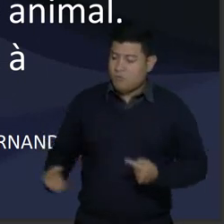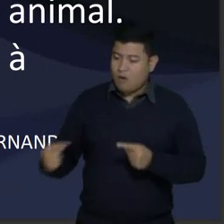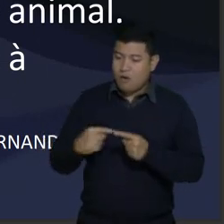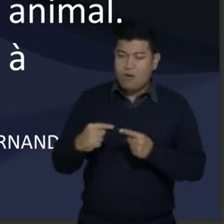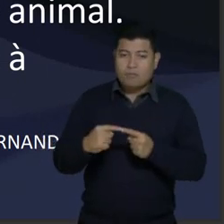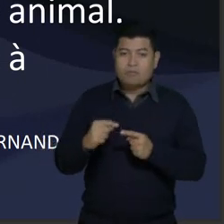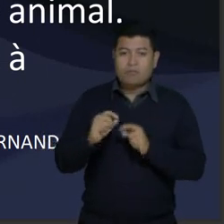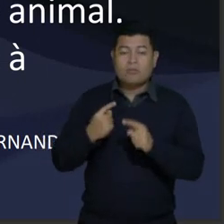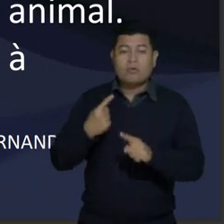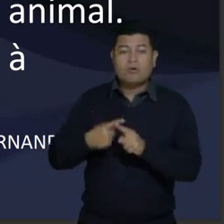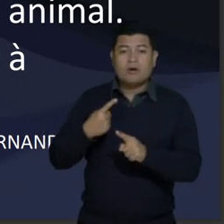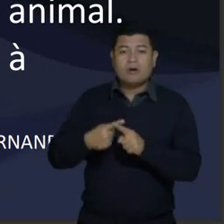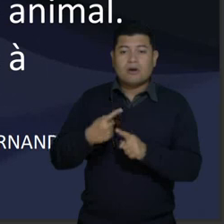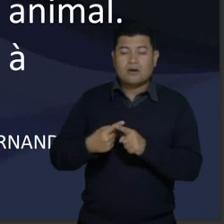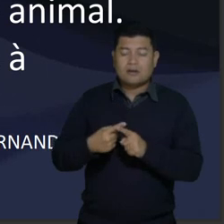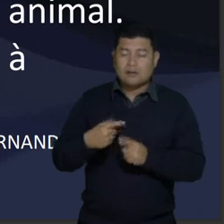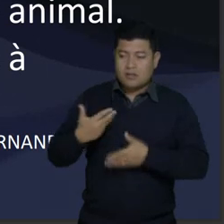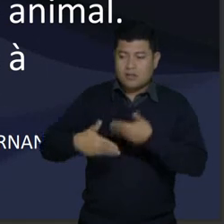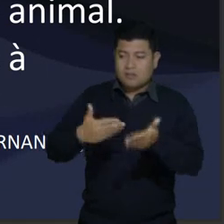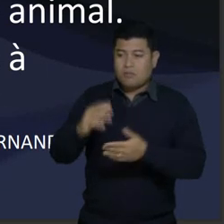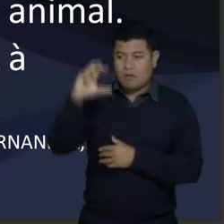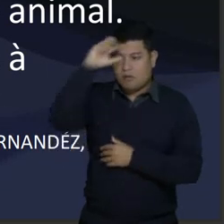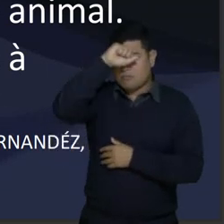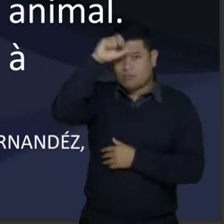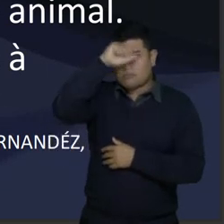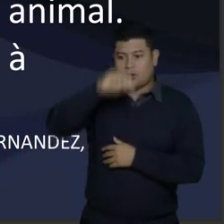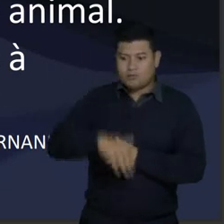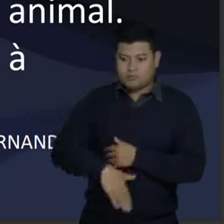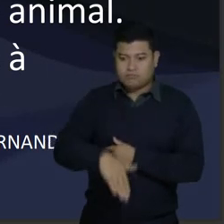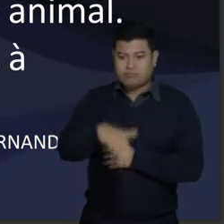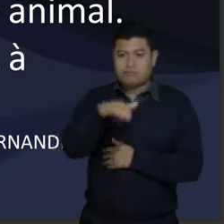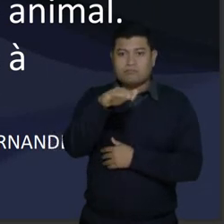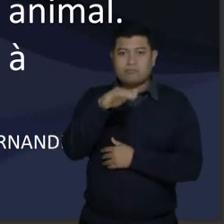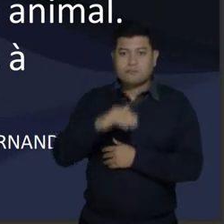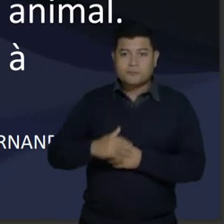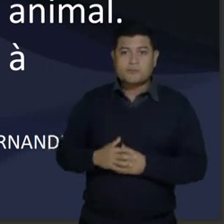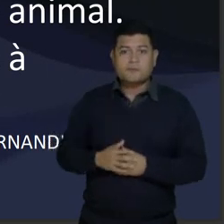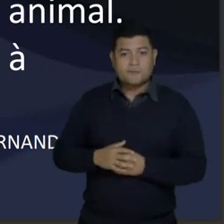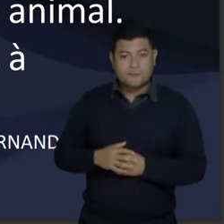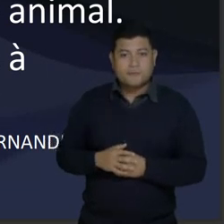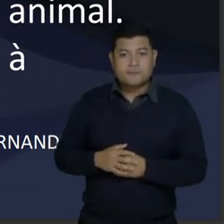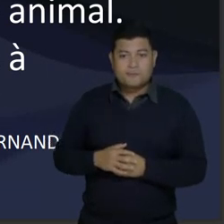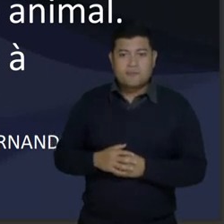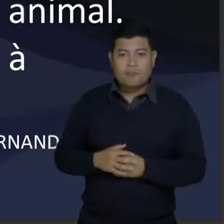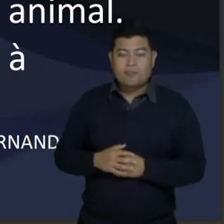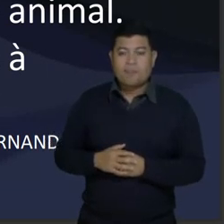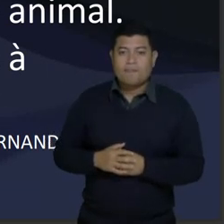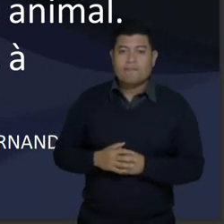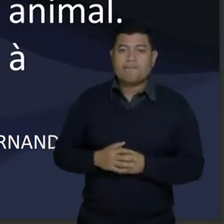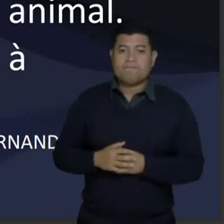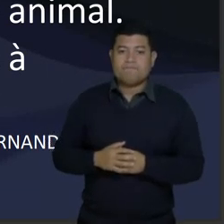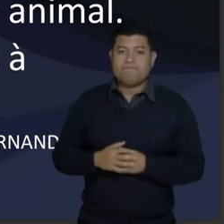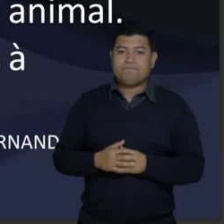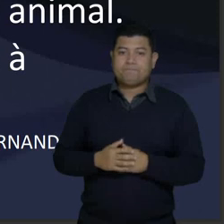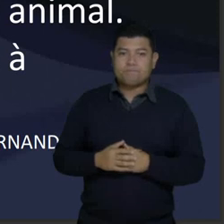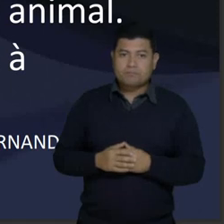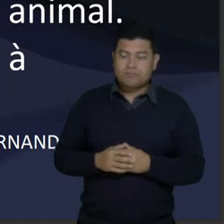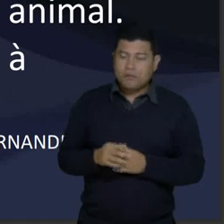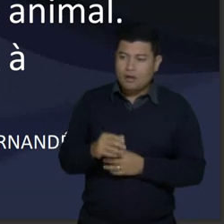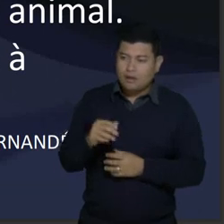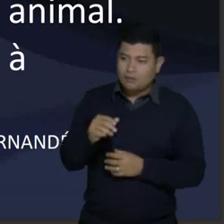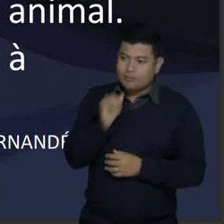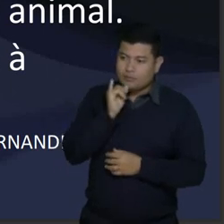à aprendizagem é ou não é Nós aprendemos na imitação a andar